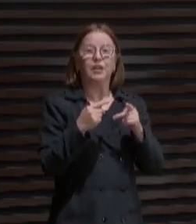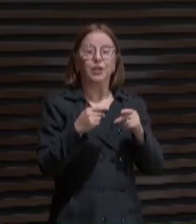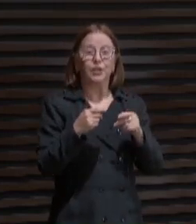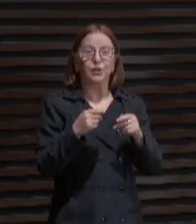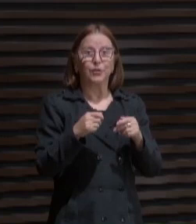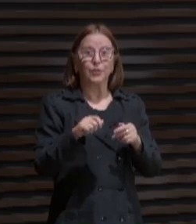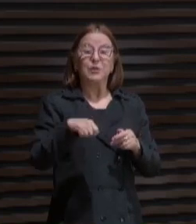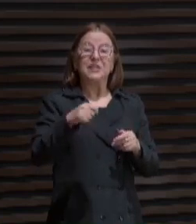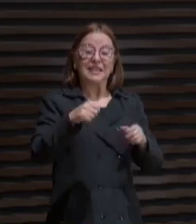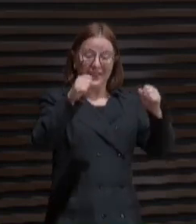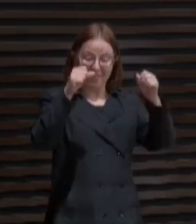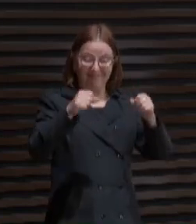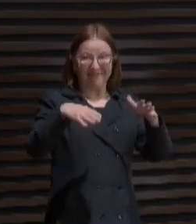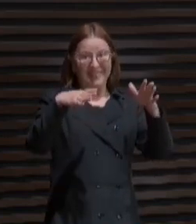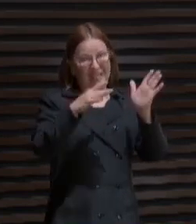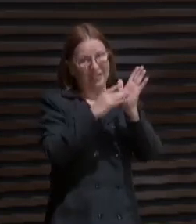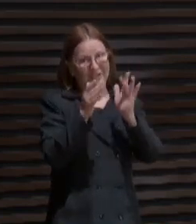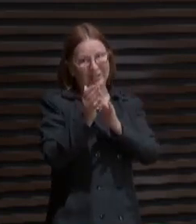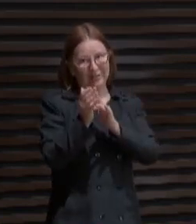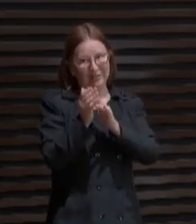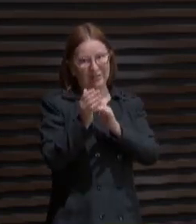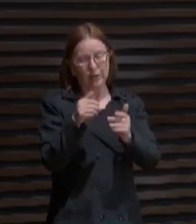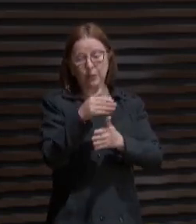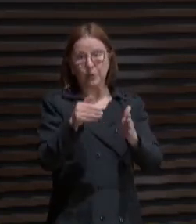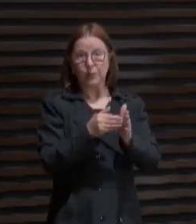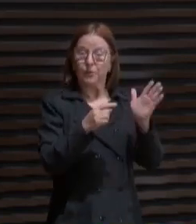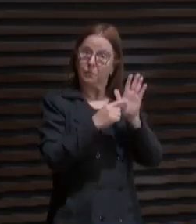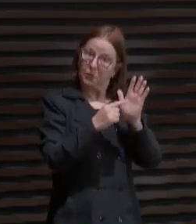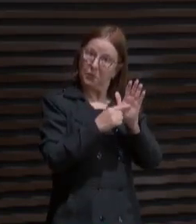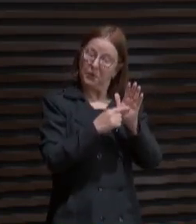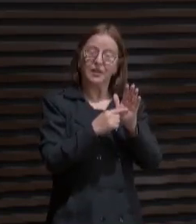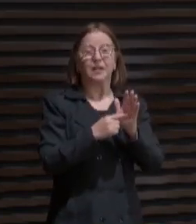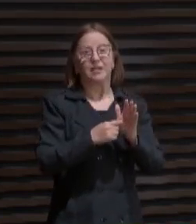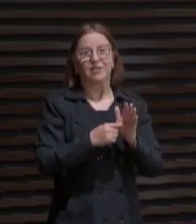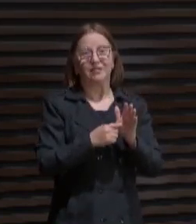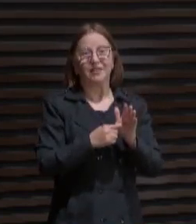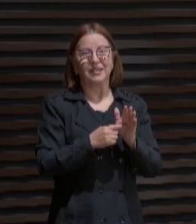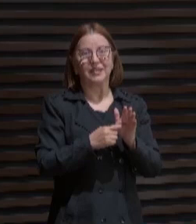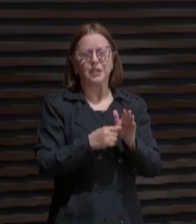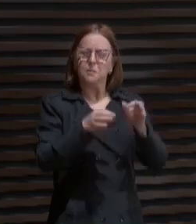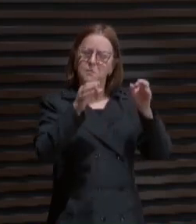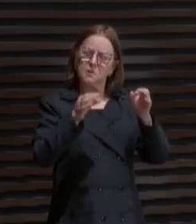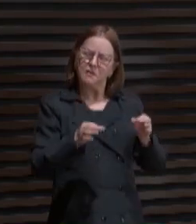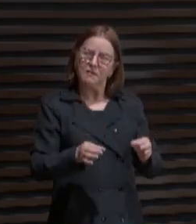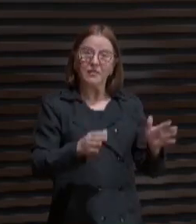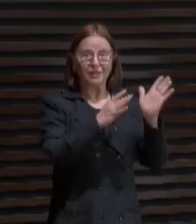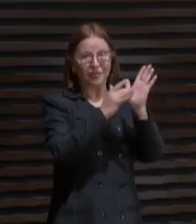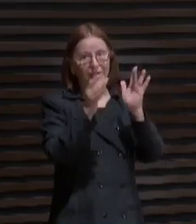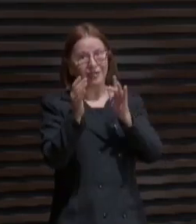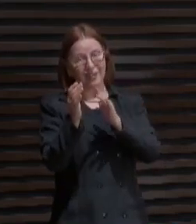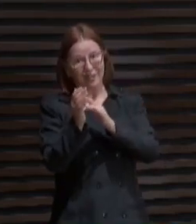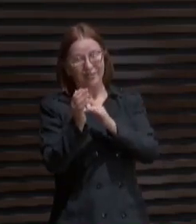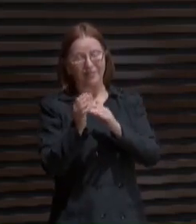tudo aquilo que apontava a perfeição, a existência de Jesus, o plano do prazer de Gênesis